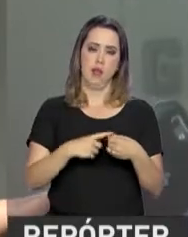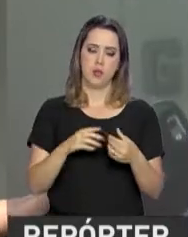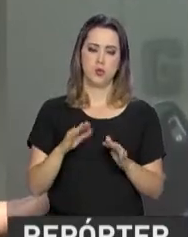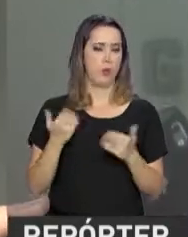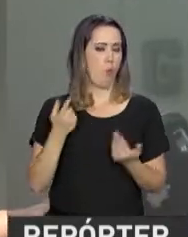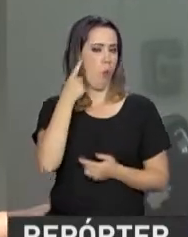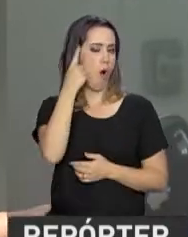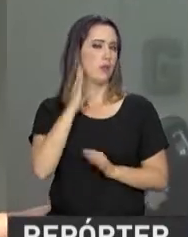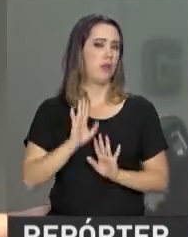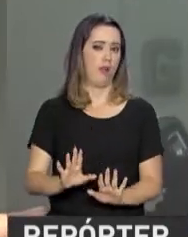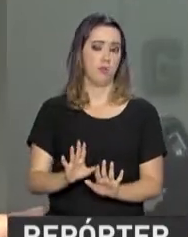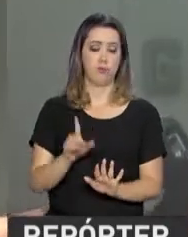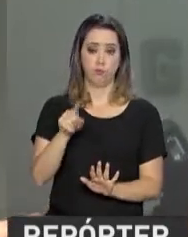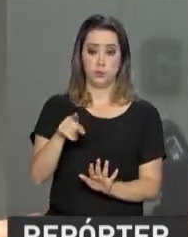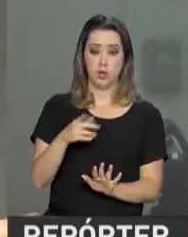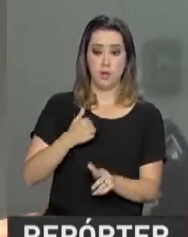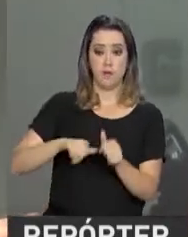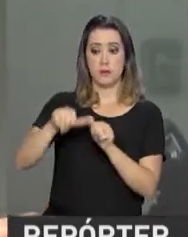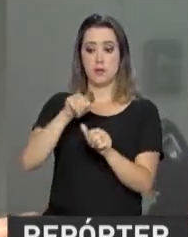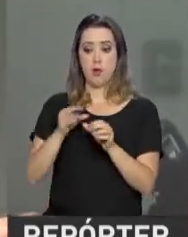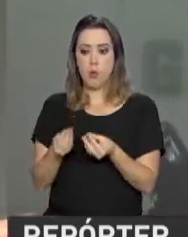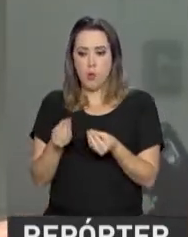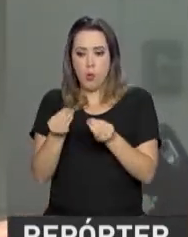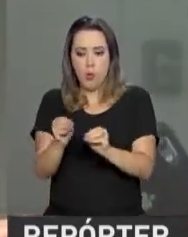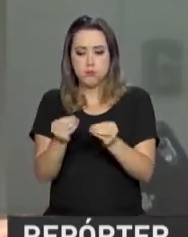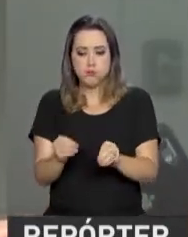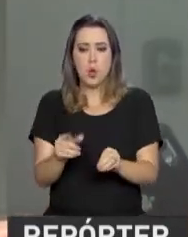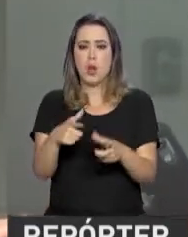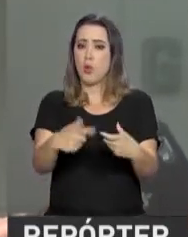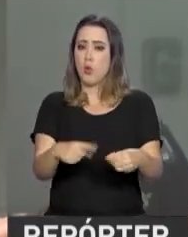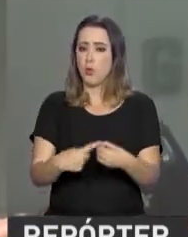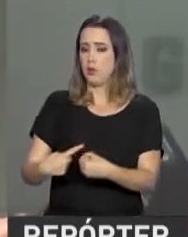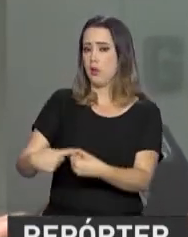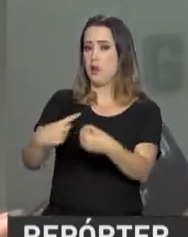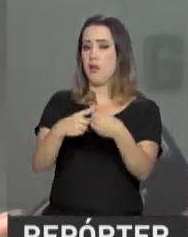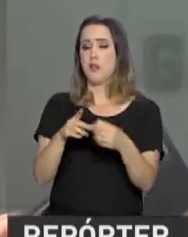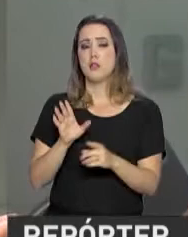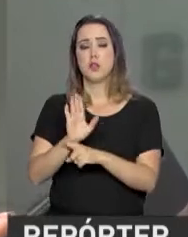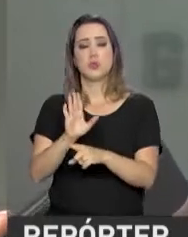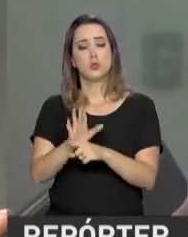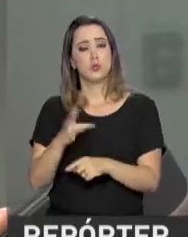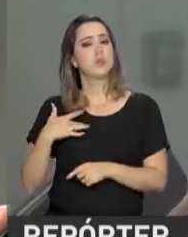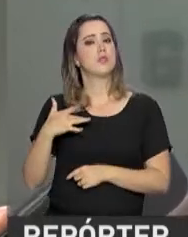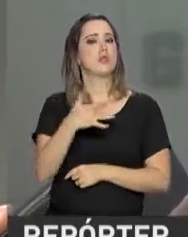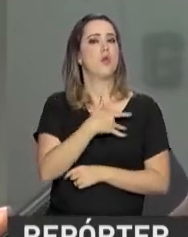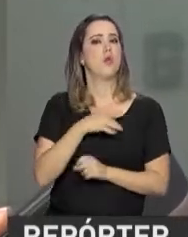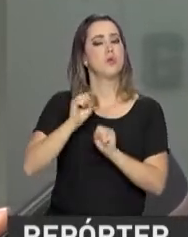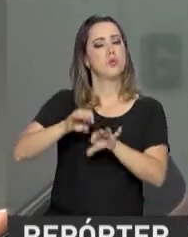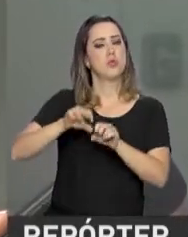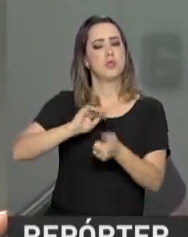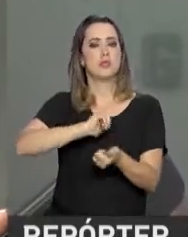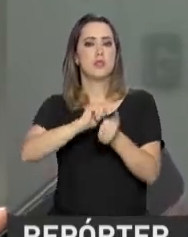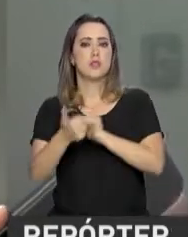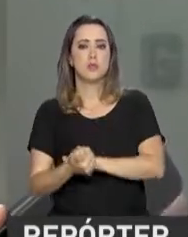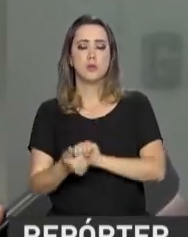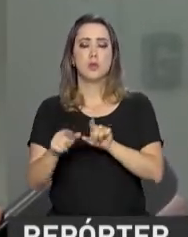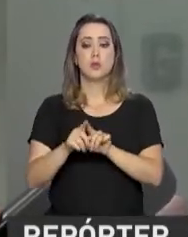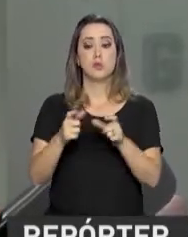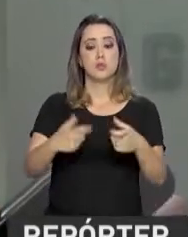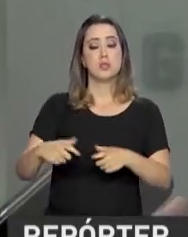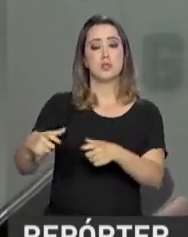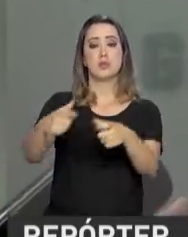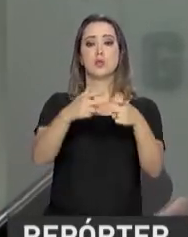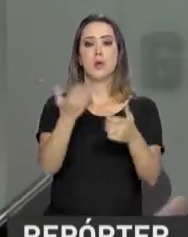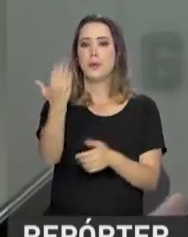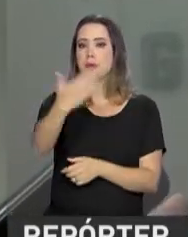ideia? Convergir saúde, educação, assistência social, cultura, esportes para esses municípios que